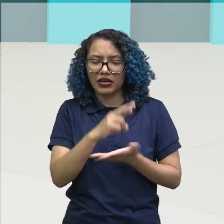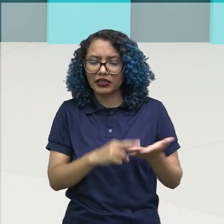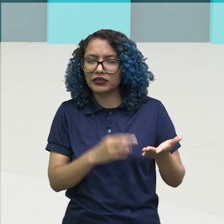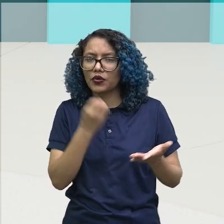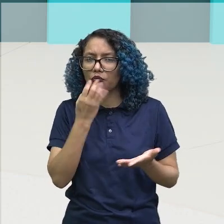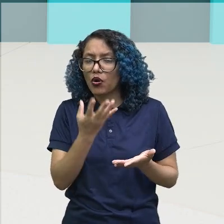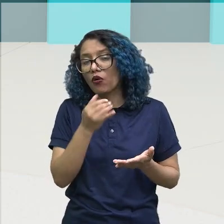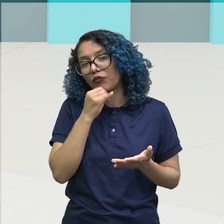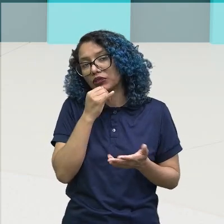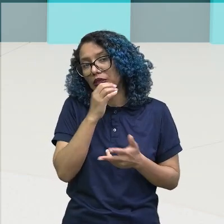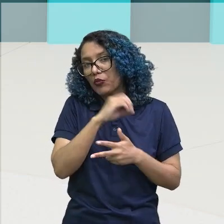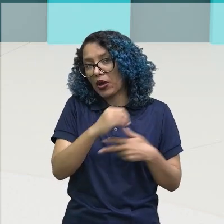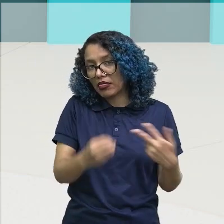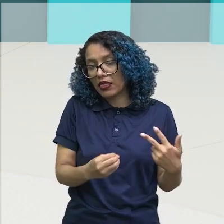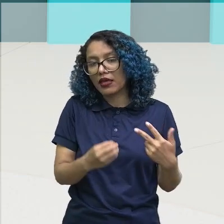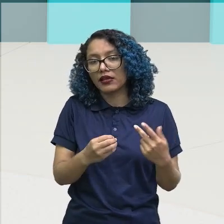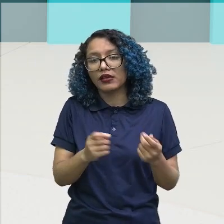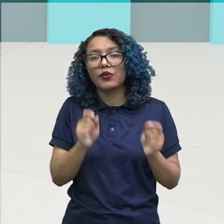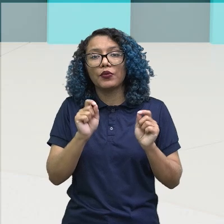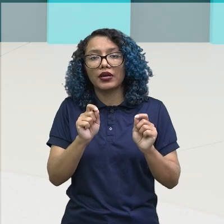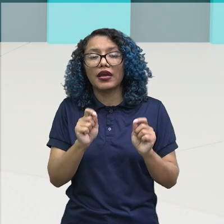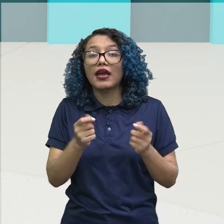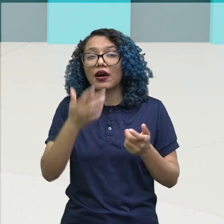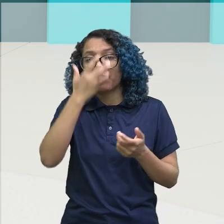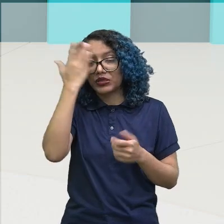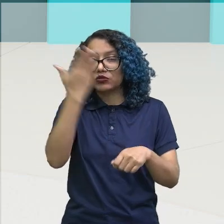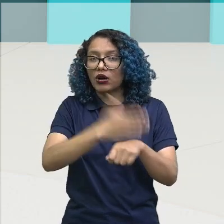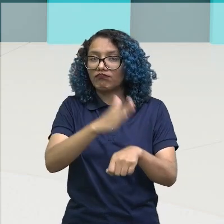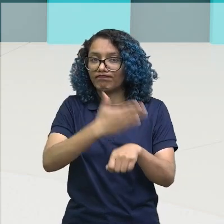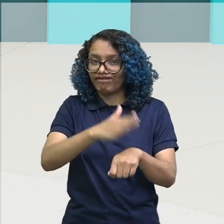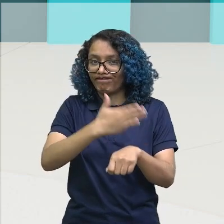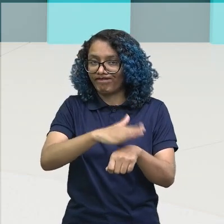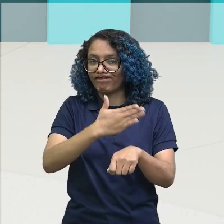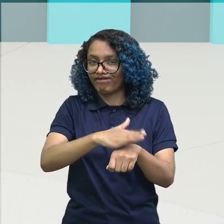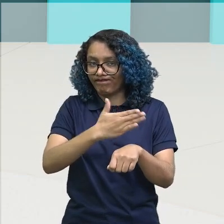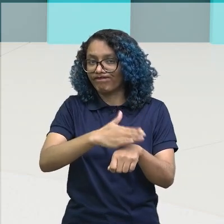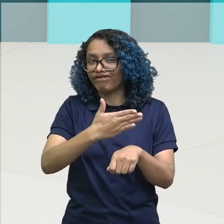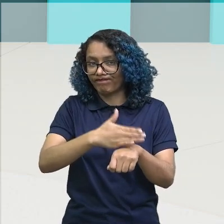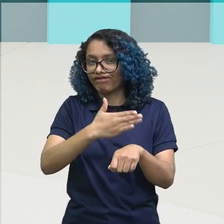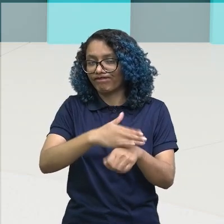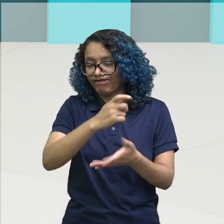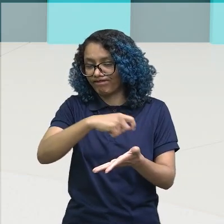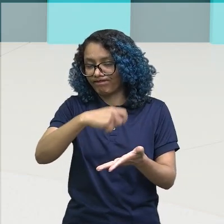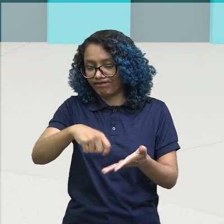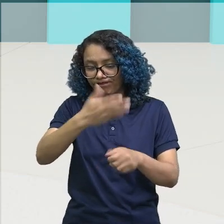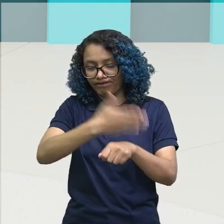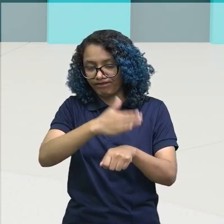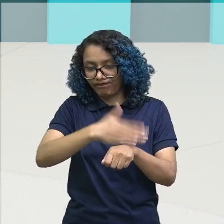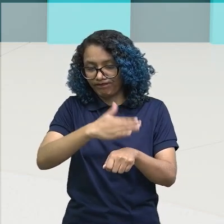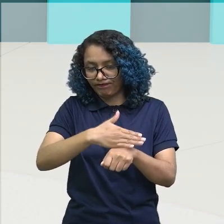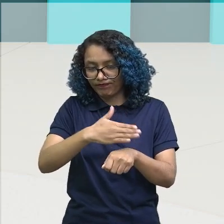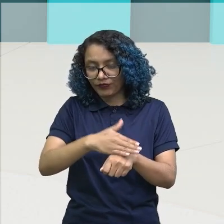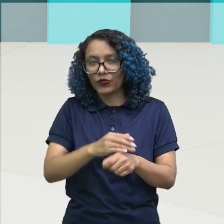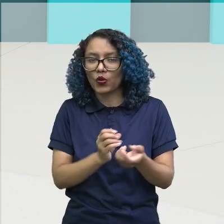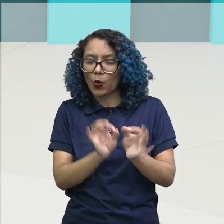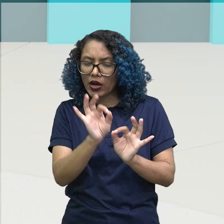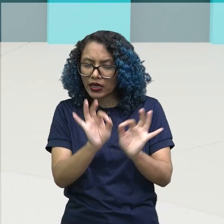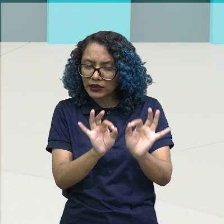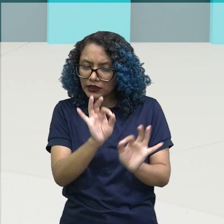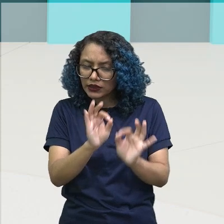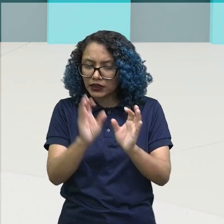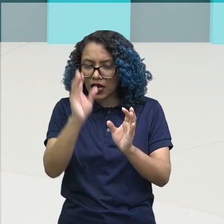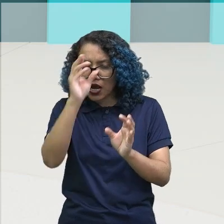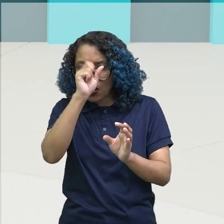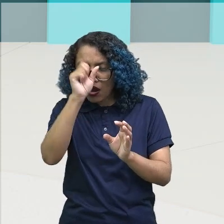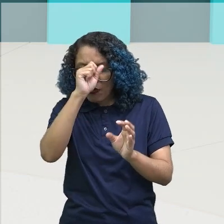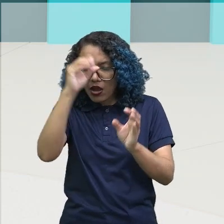redação do Enem, por exemplo, é exatamente aquele que treina, aquele que pratica e põe em prática, articula os seus conhecimentos